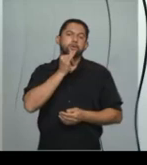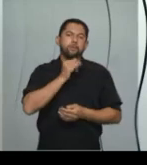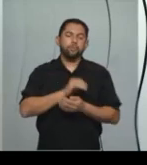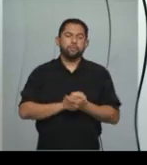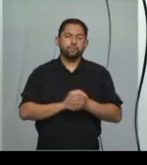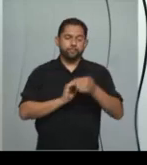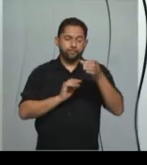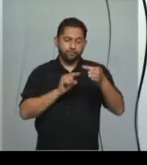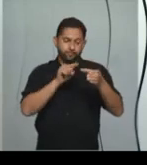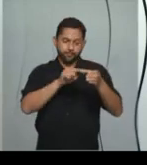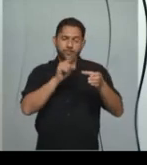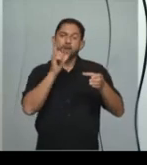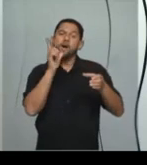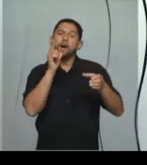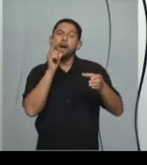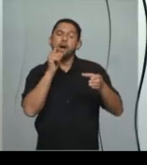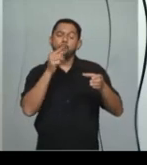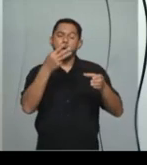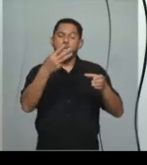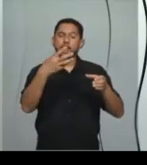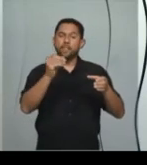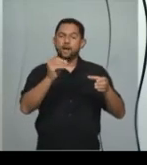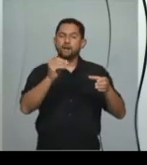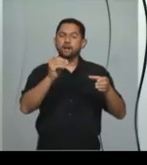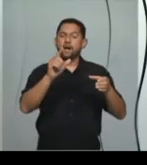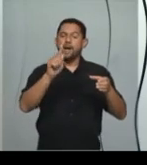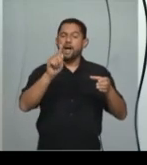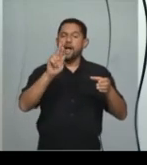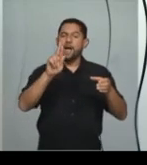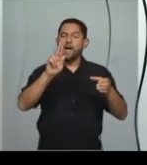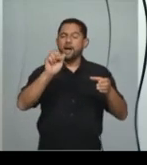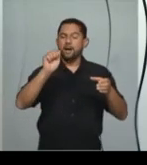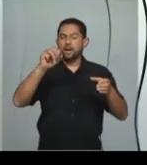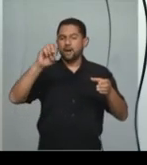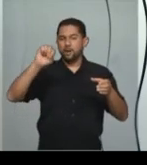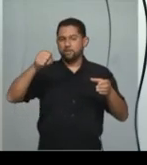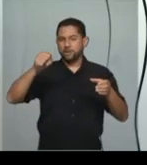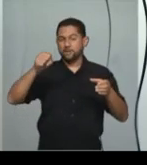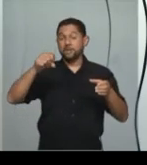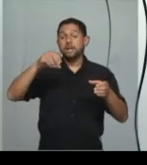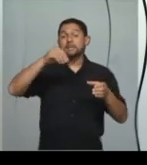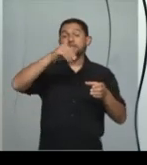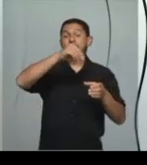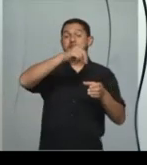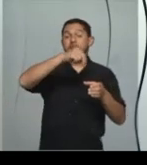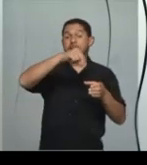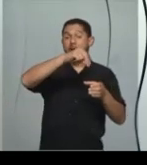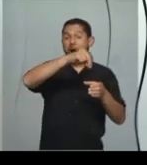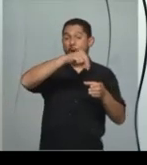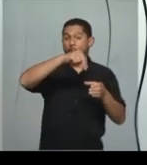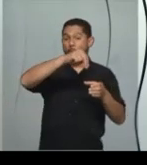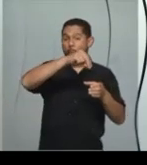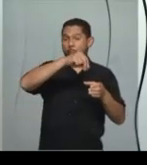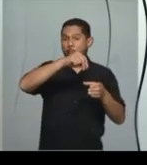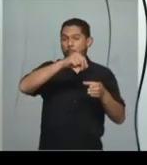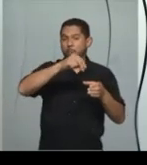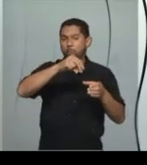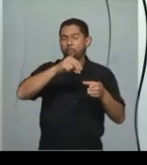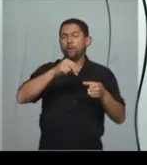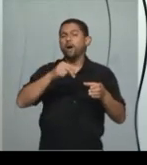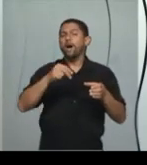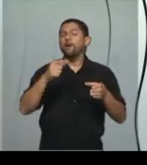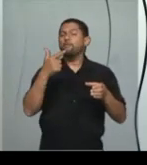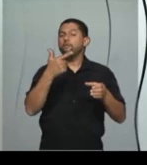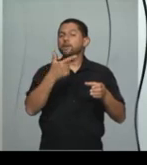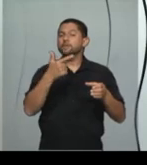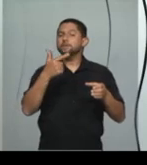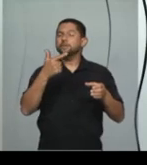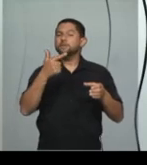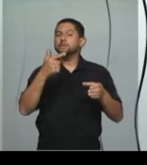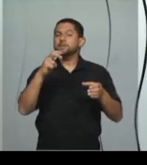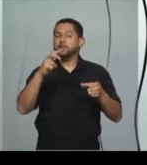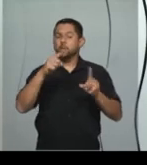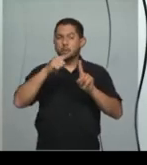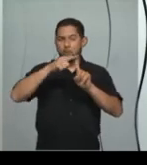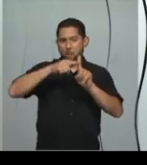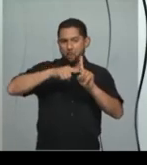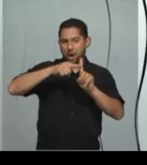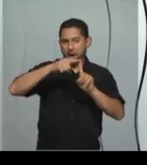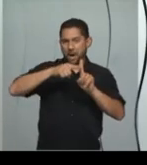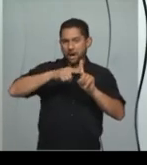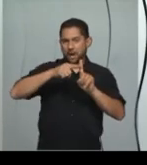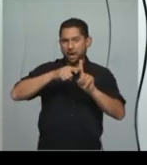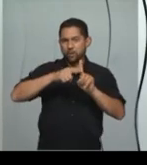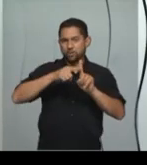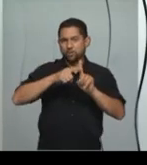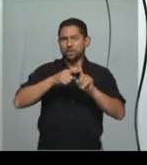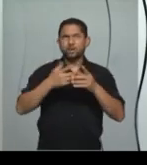30 gramas do NaCl, que é o nosso sal de cozinha, a 25 graus Celsius, vamos colocar